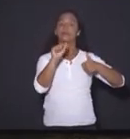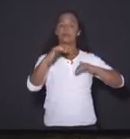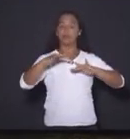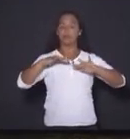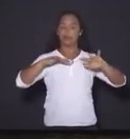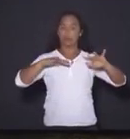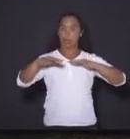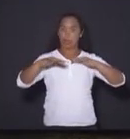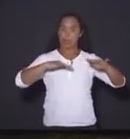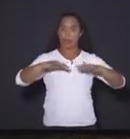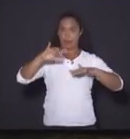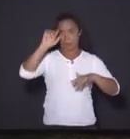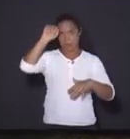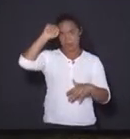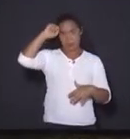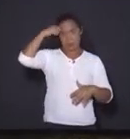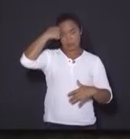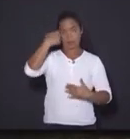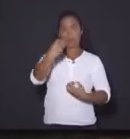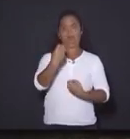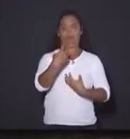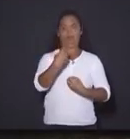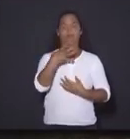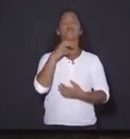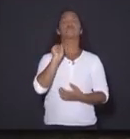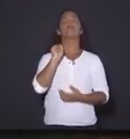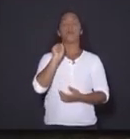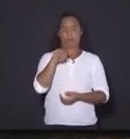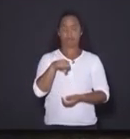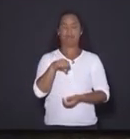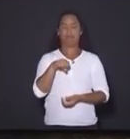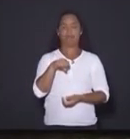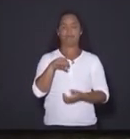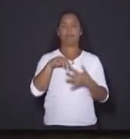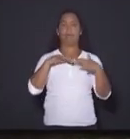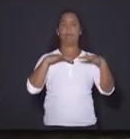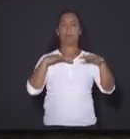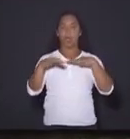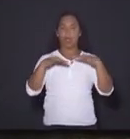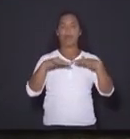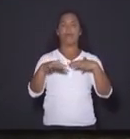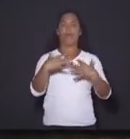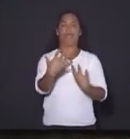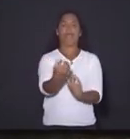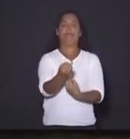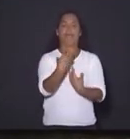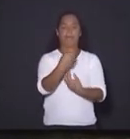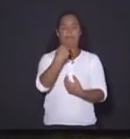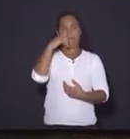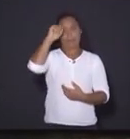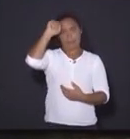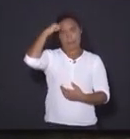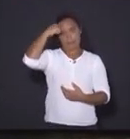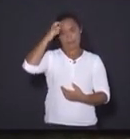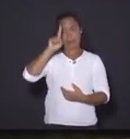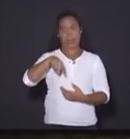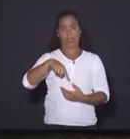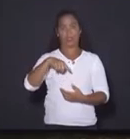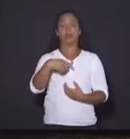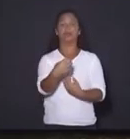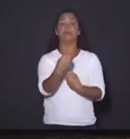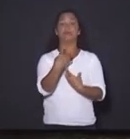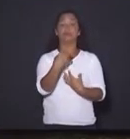negro ele nos reeducar assim movimento negro ele é um educador e ele é um educador